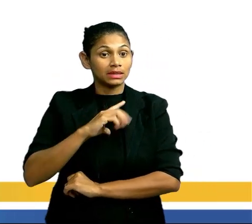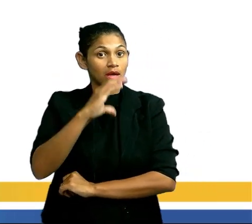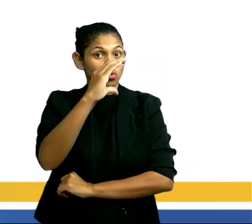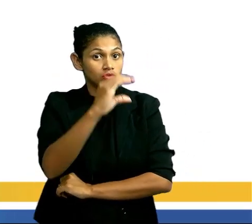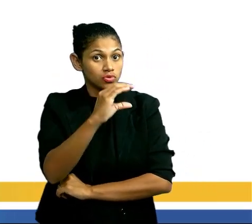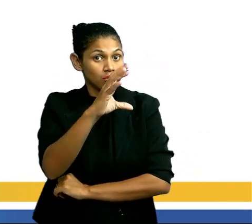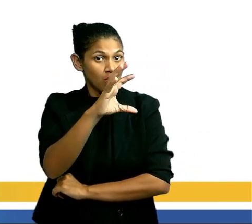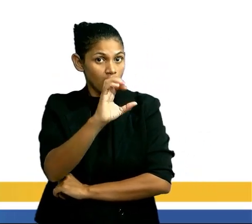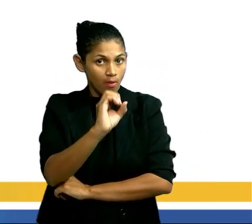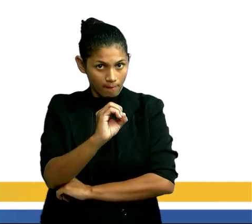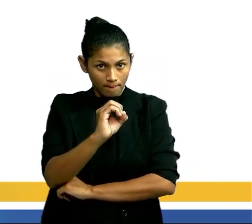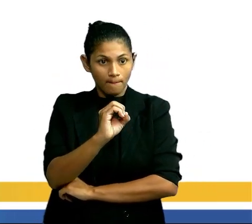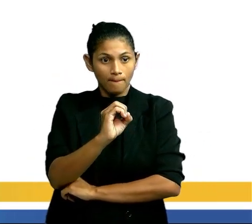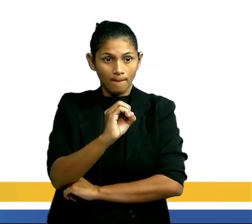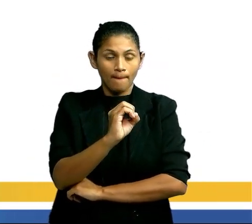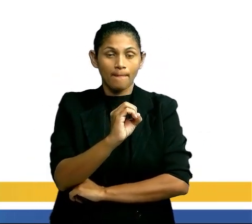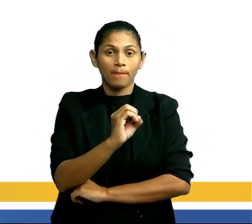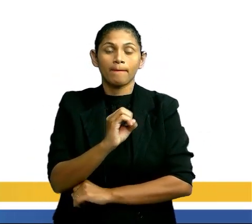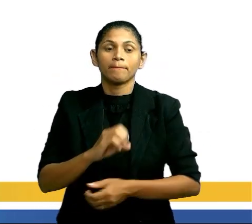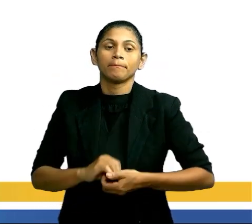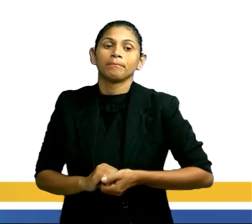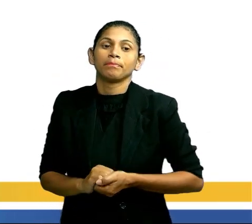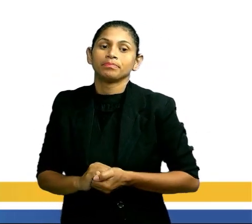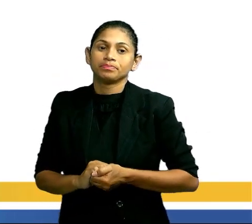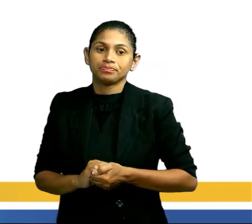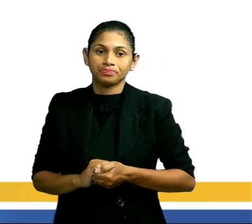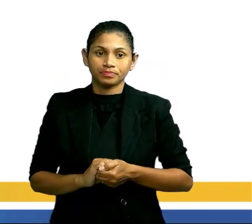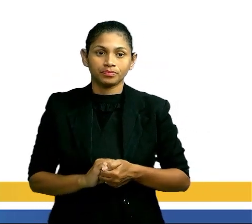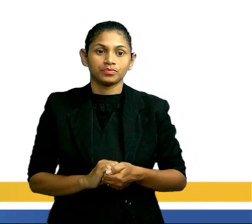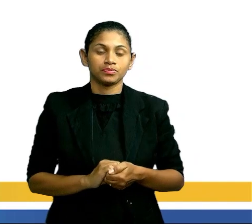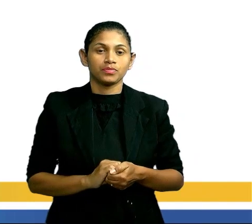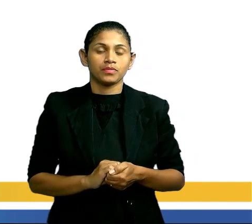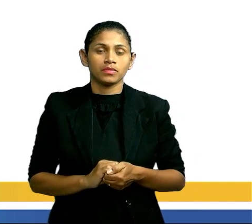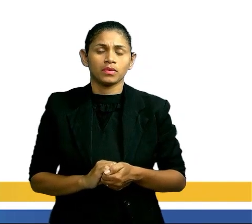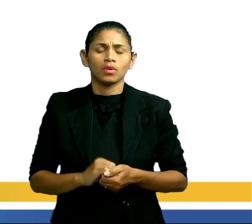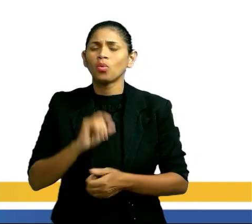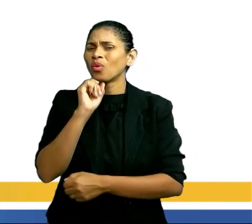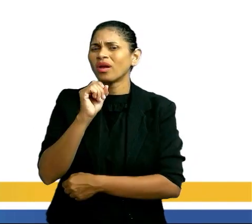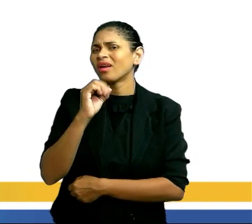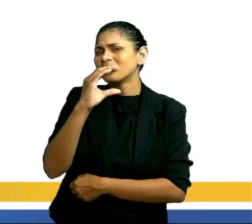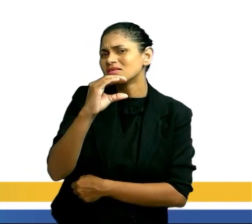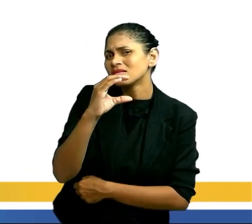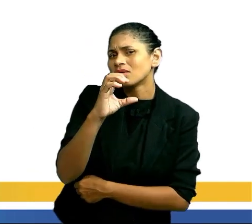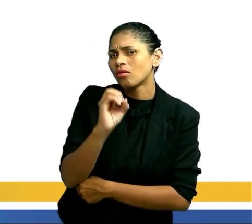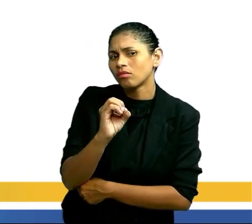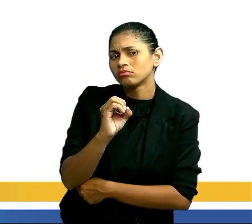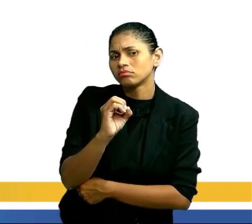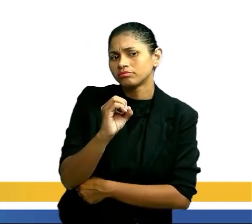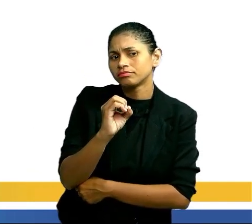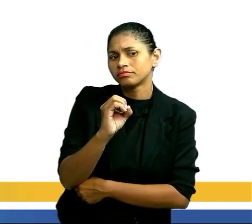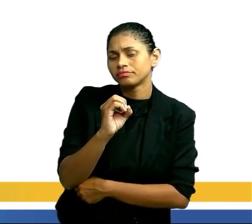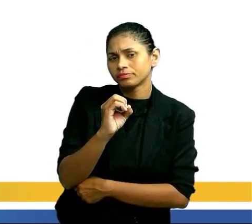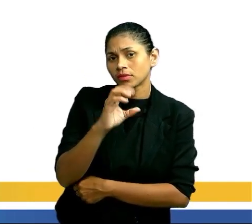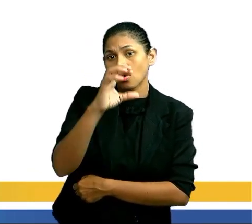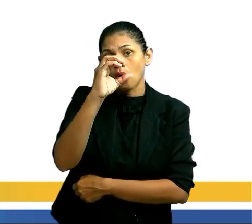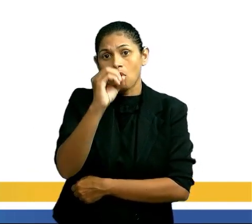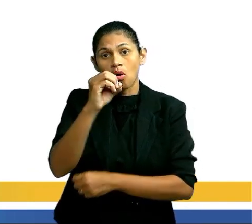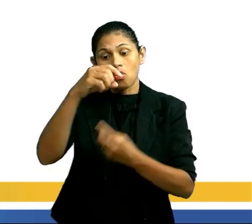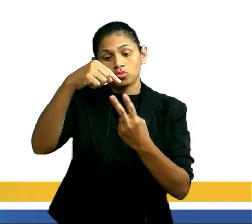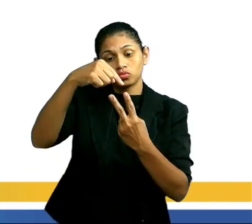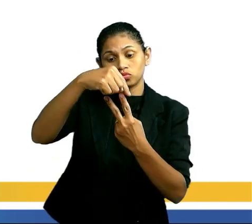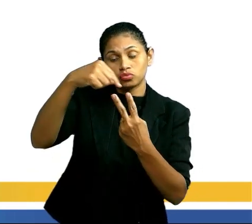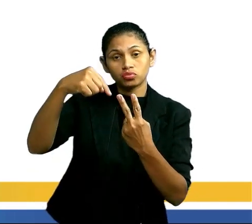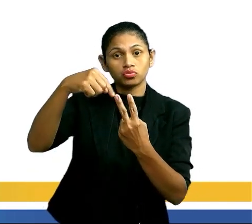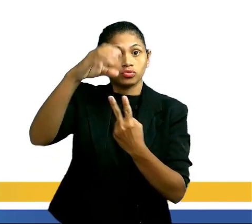uma hidroxila. Na cetona nós teremos uma carbonila. E o que é uma carbonila? É uma C-dupla-O. Então sempre que eu tiver